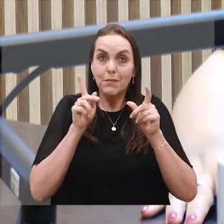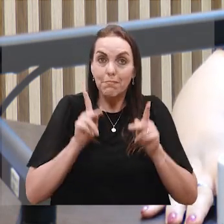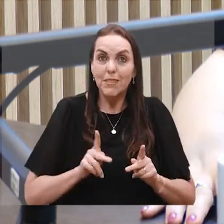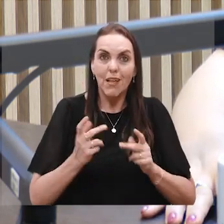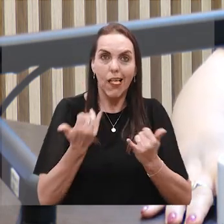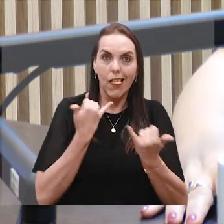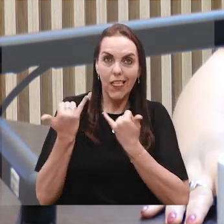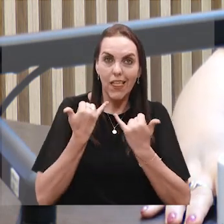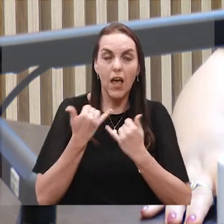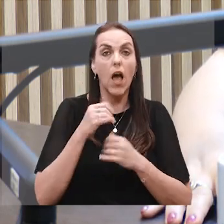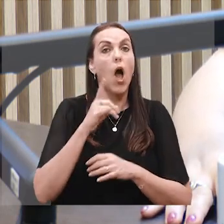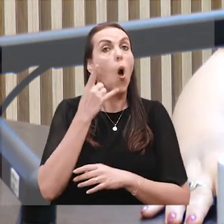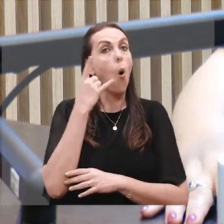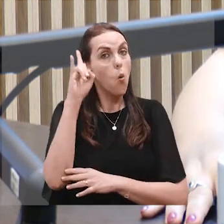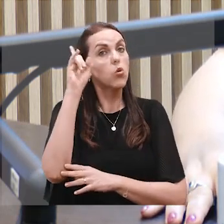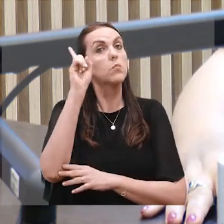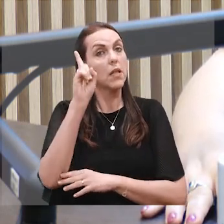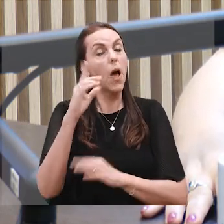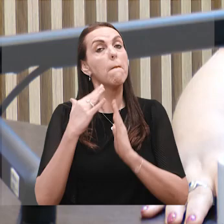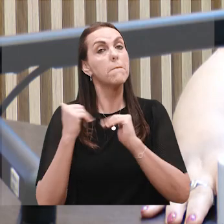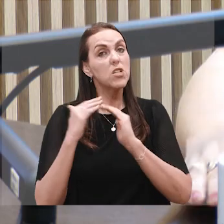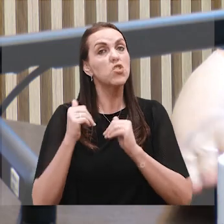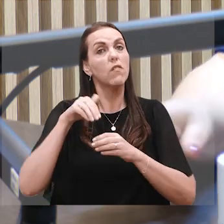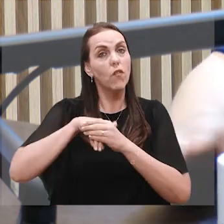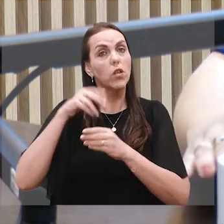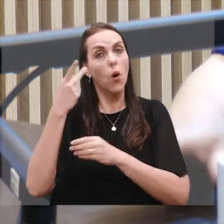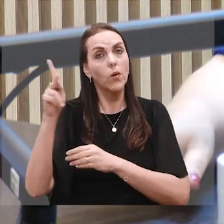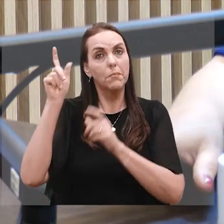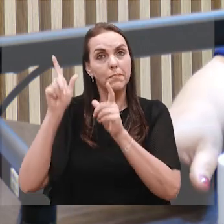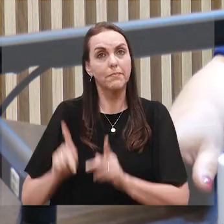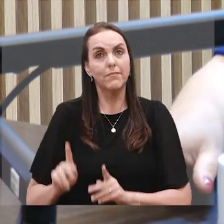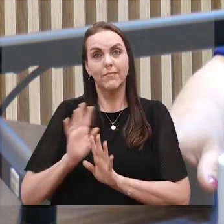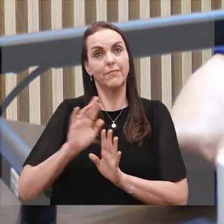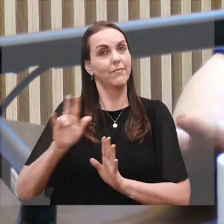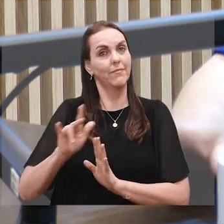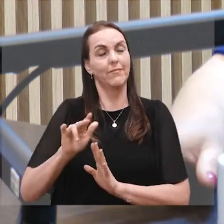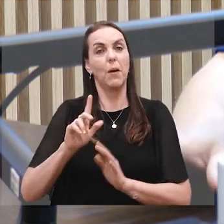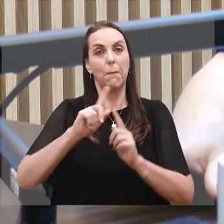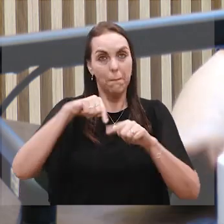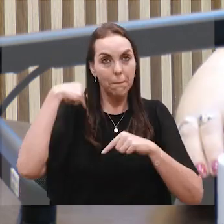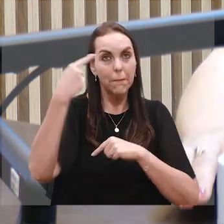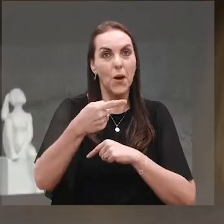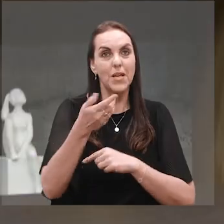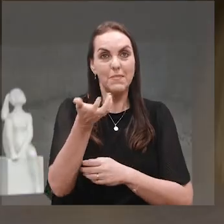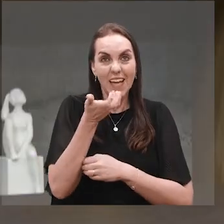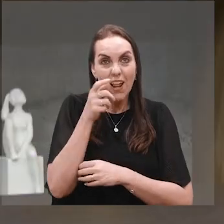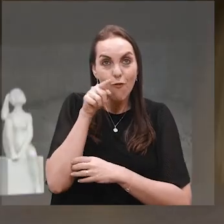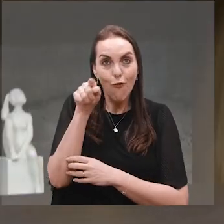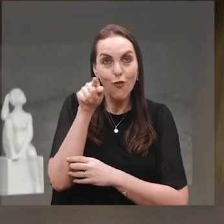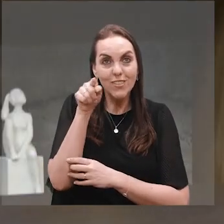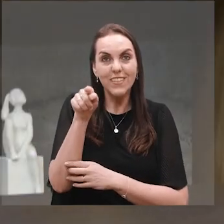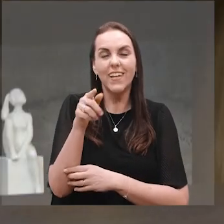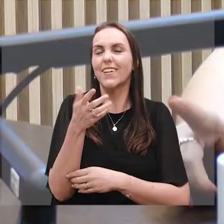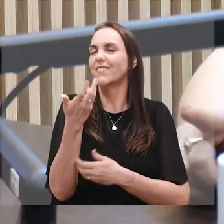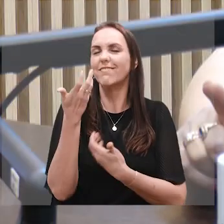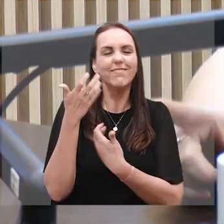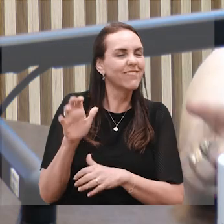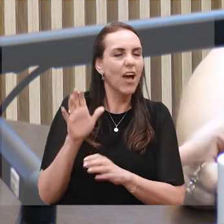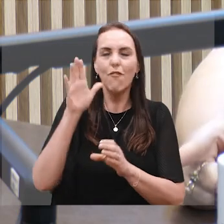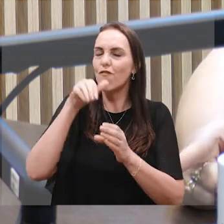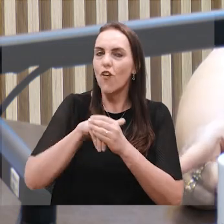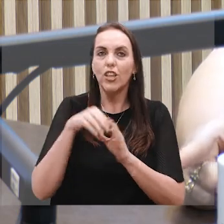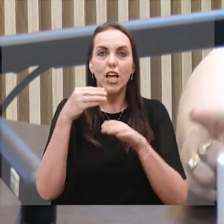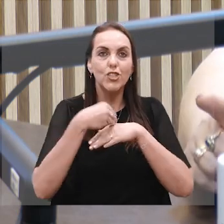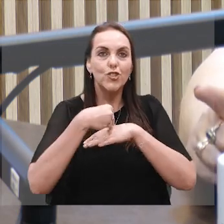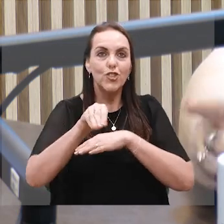diziam, Sandra, é a última vez que tu vem pedir para qualquer outro. Sim, porque eu sempre pedi voto. A próxima a gente não vota mais em